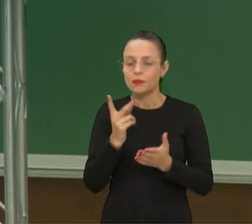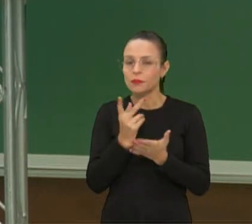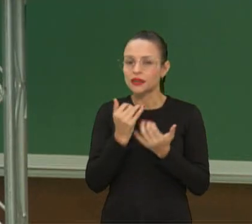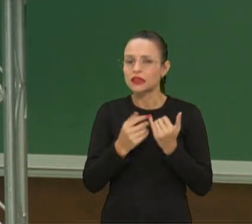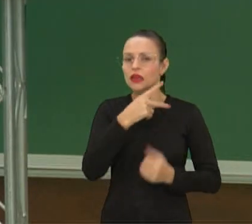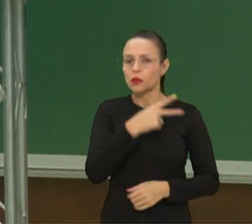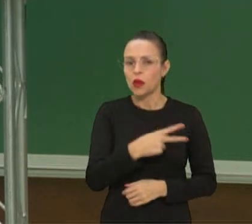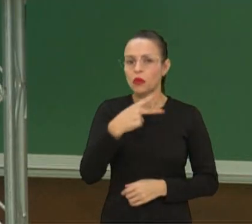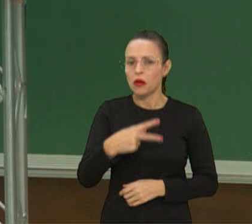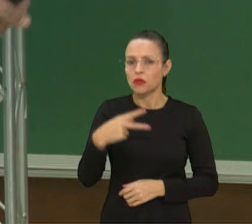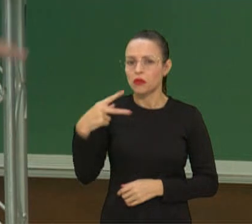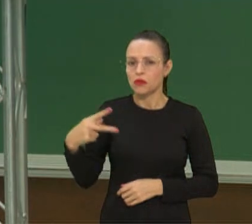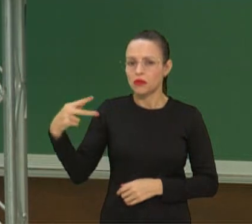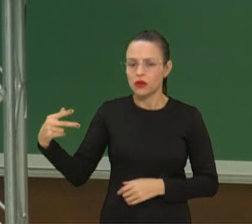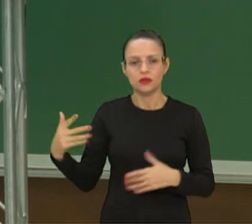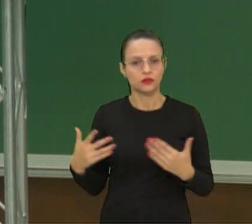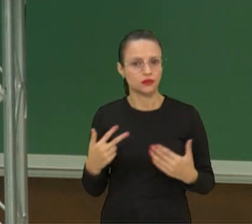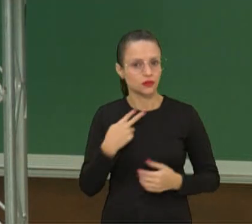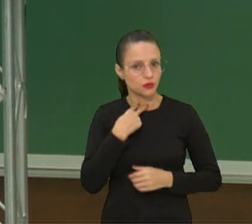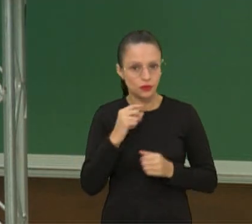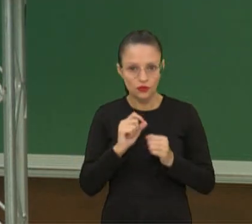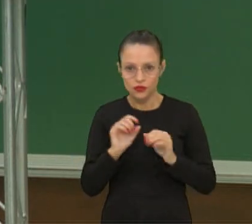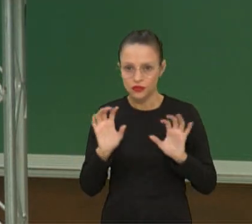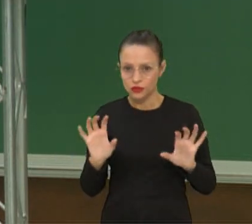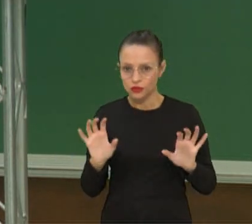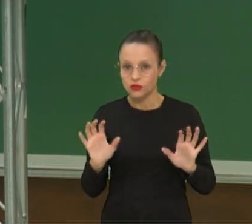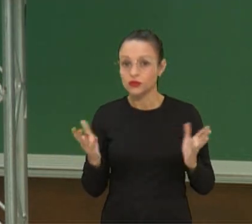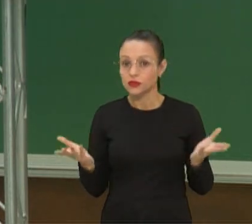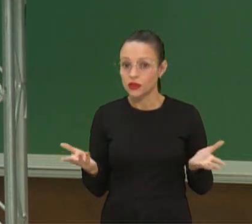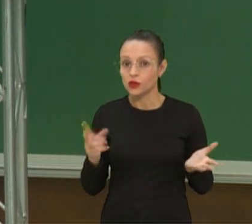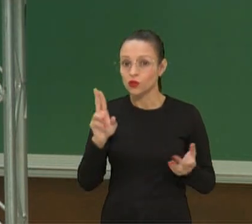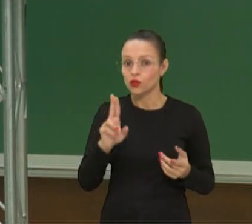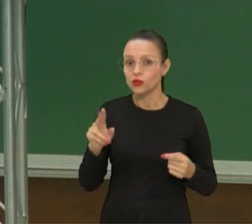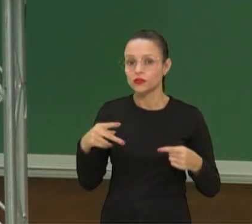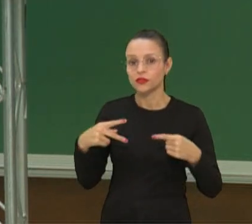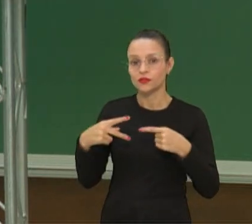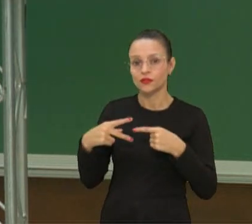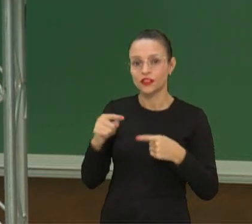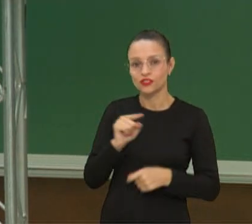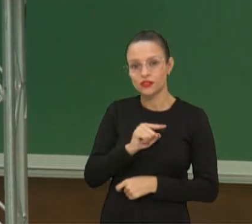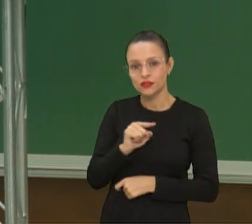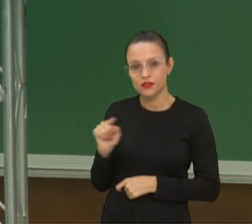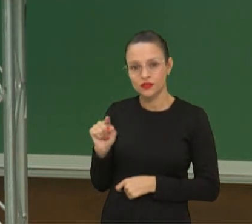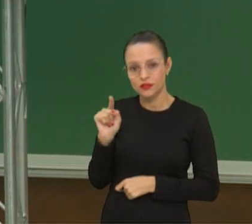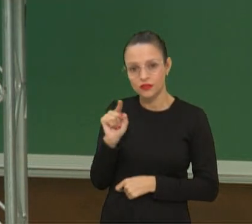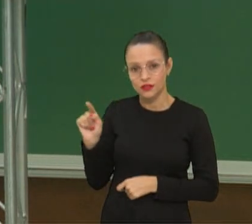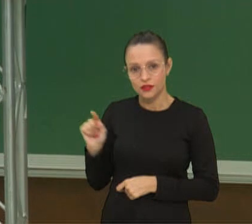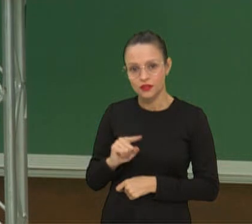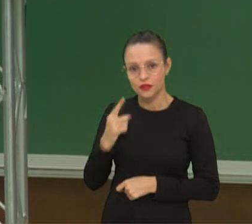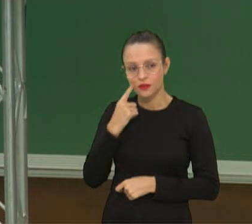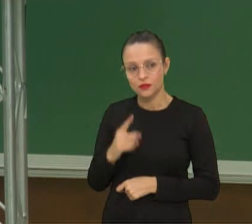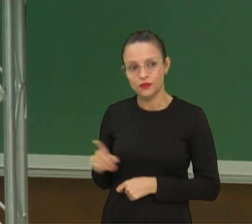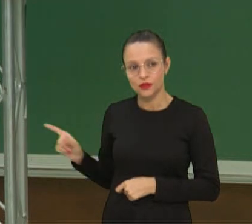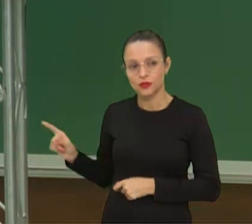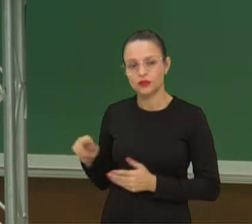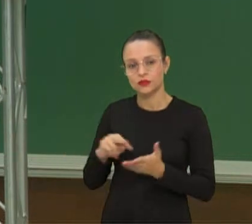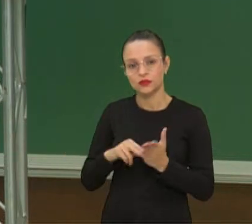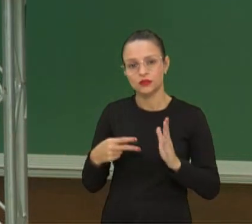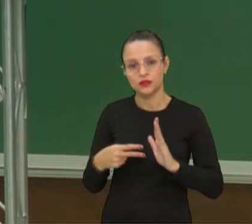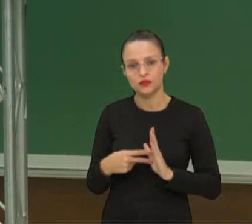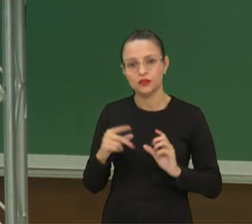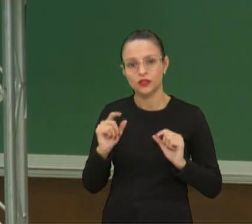igual aqui. Eu não posso fazer isso. Então eu uso essa flechinha que está aparecendo aqui. Essa flechinha ela tem um significado. Esse significado